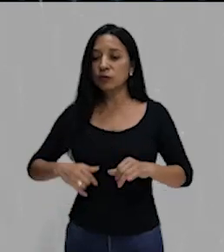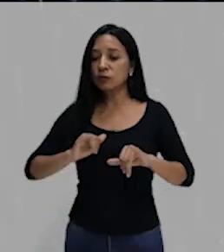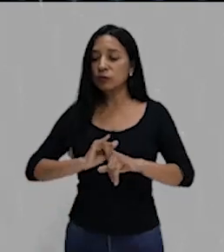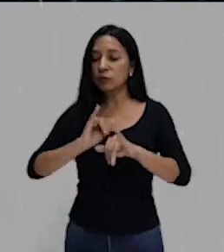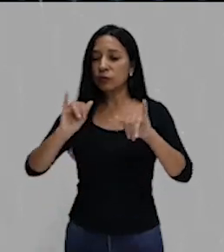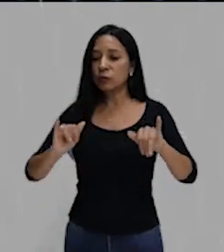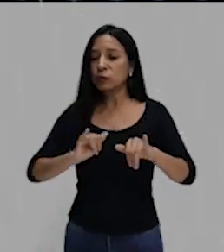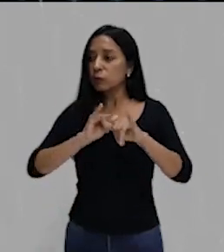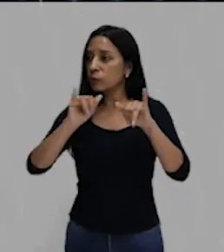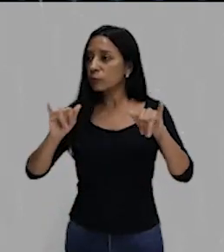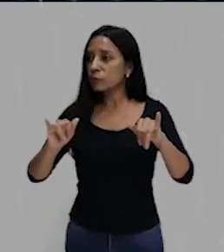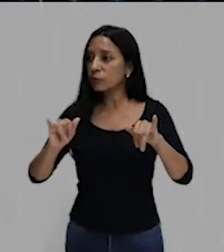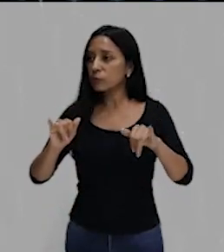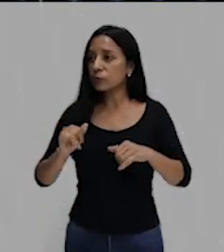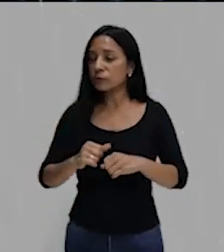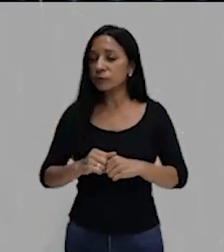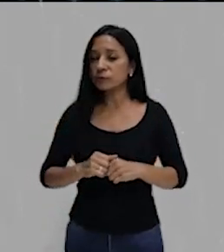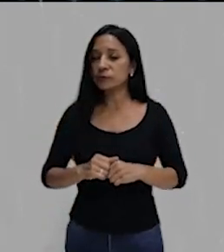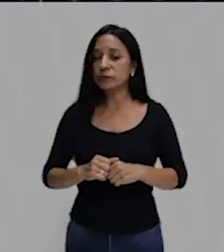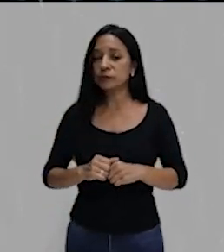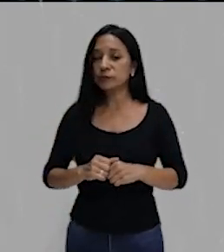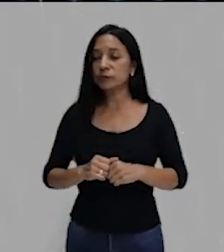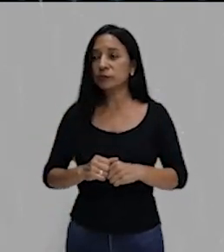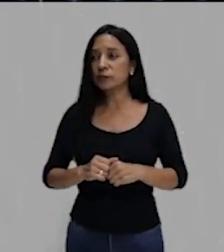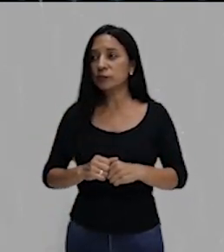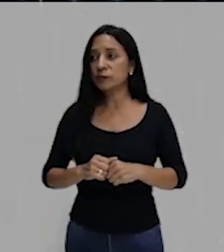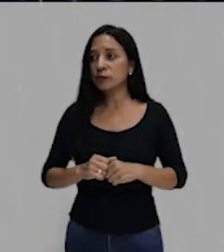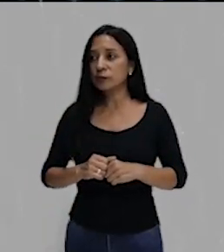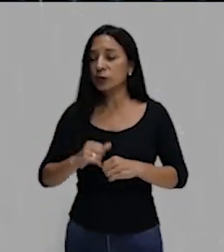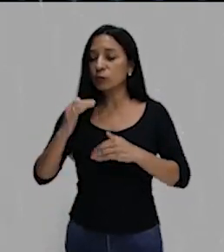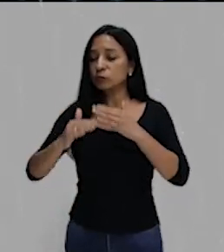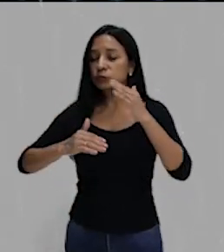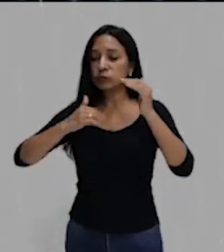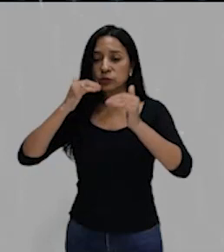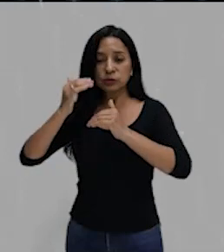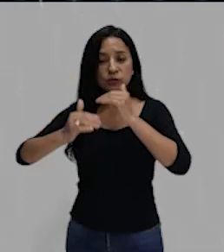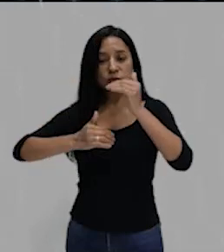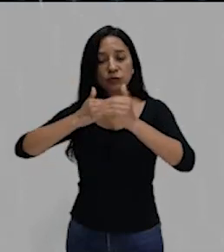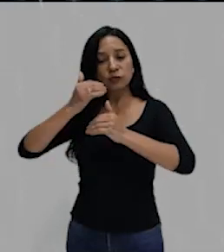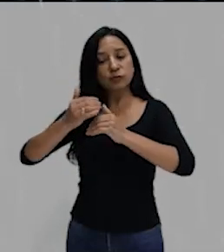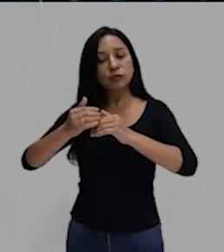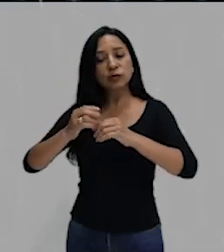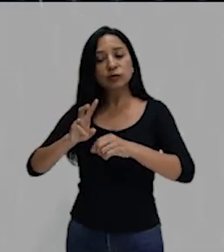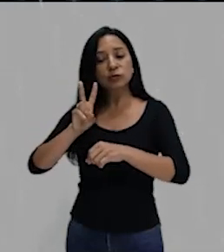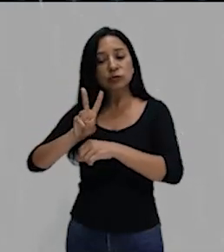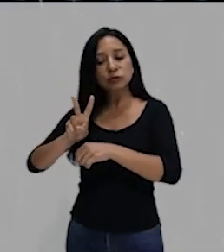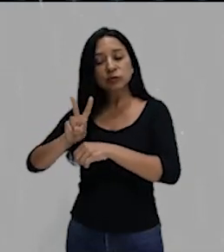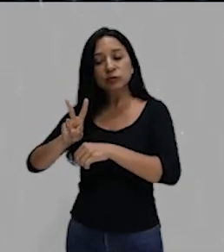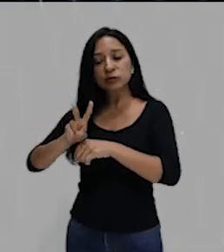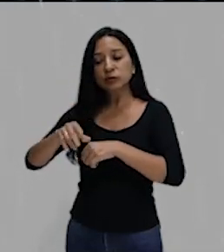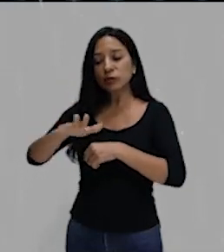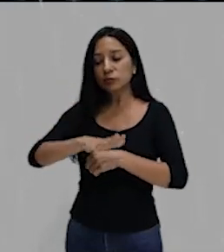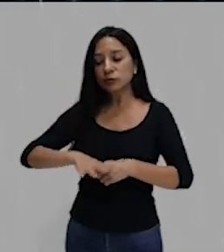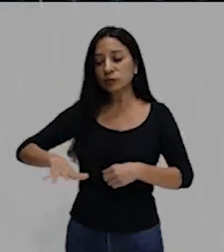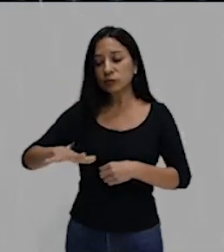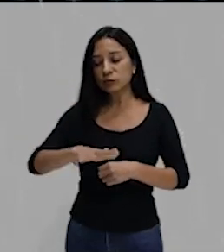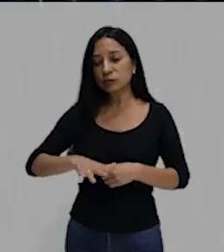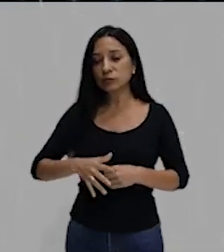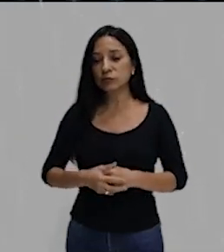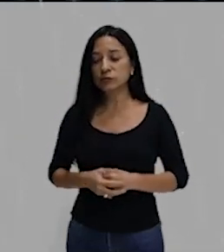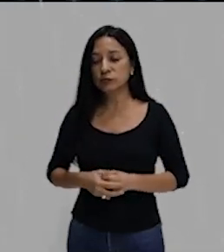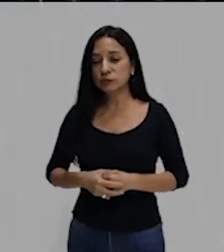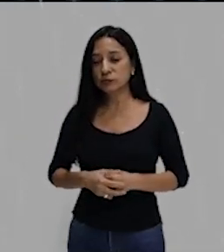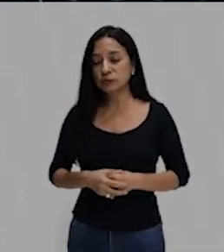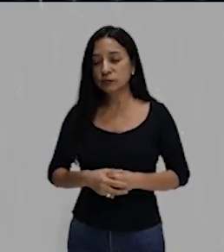promover o quê? Para que se promova o desenvolvimento e a conservação. Ok?